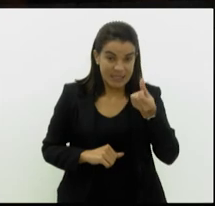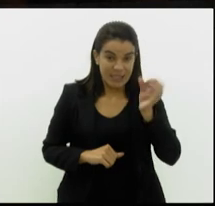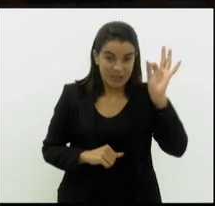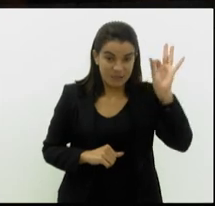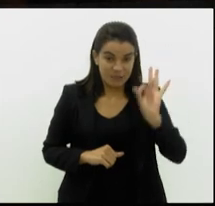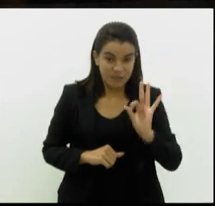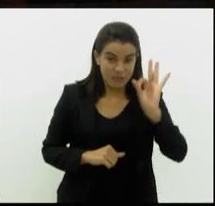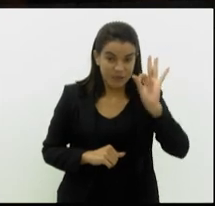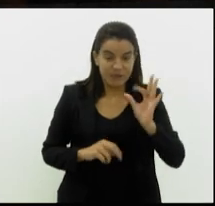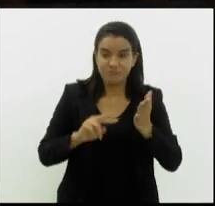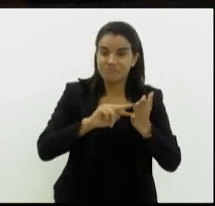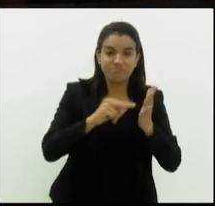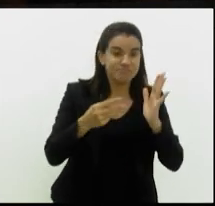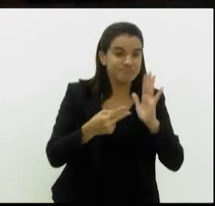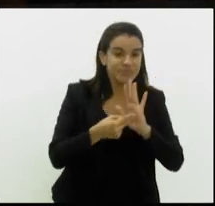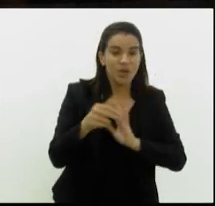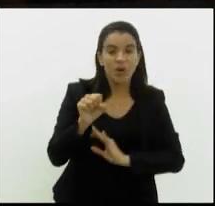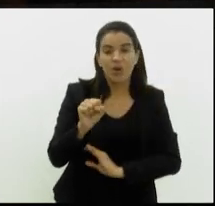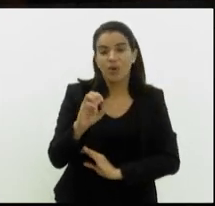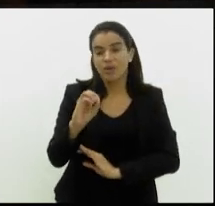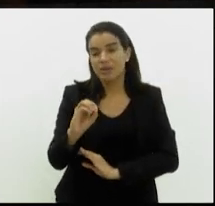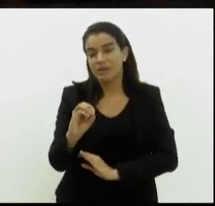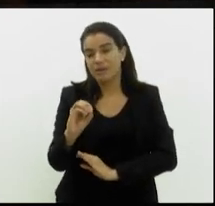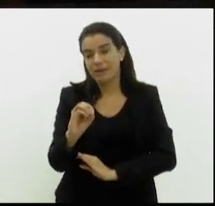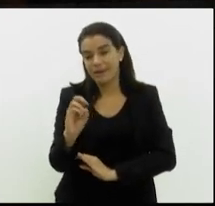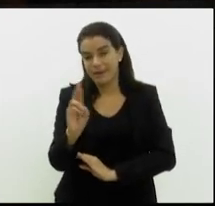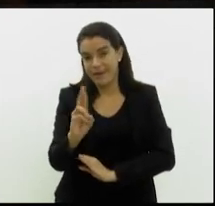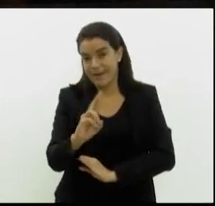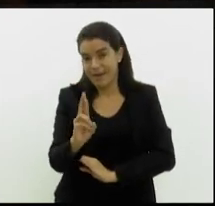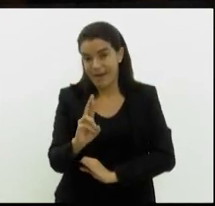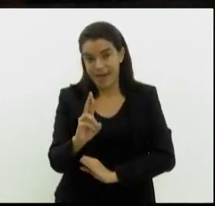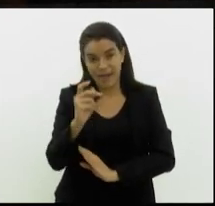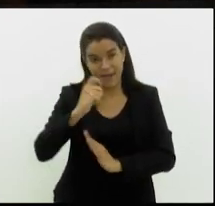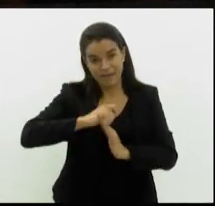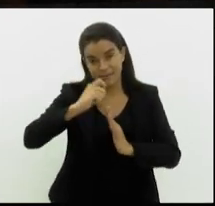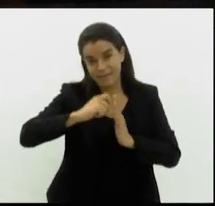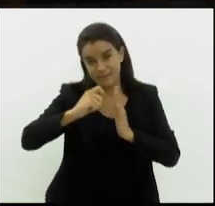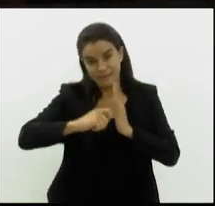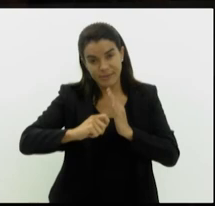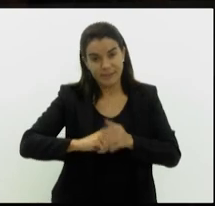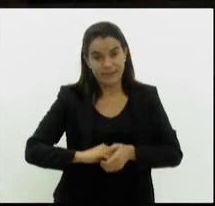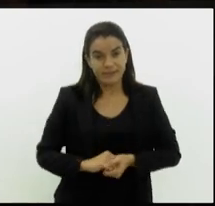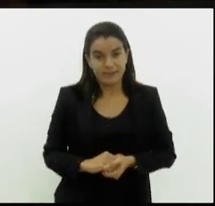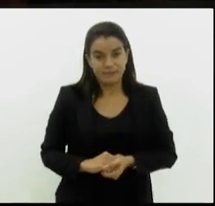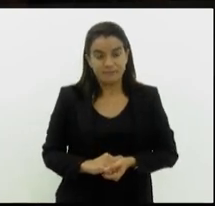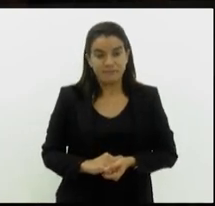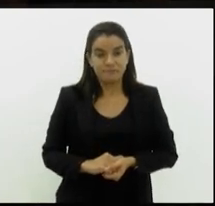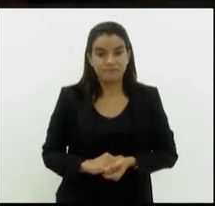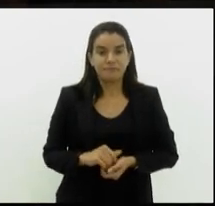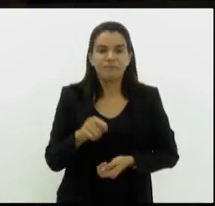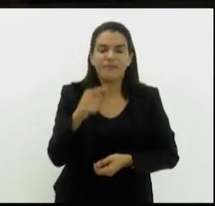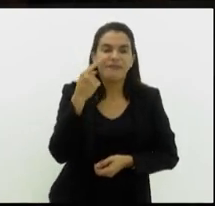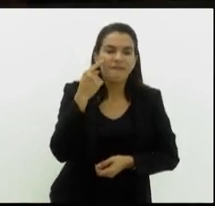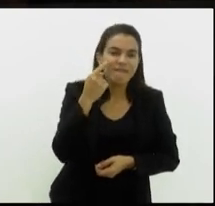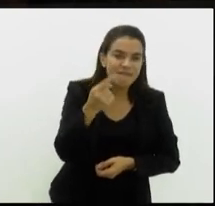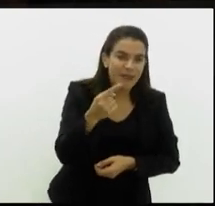6% dá R$ 80 por mês. Facilitar a